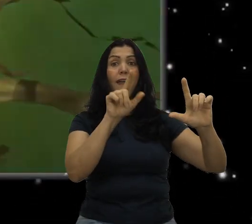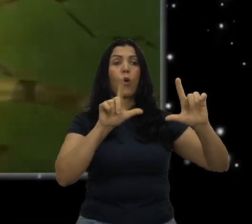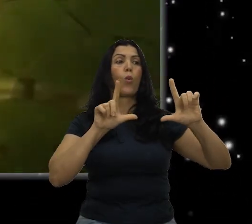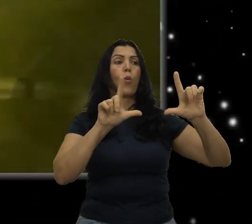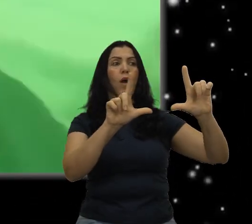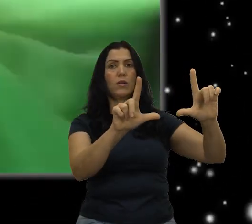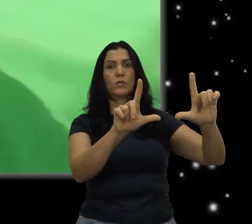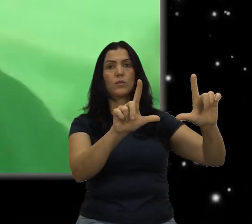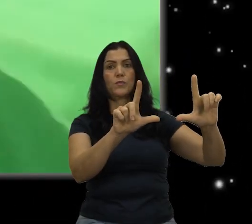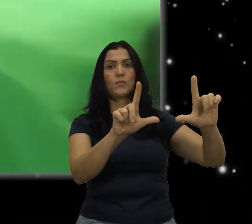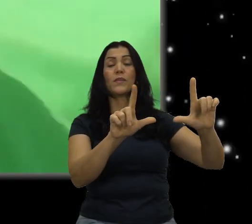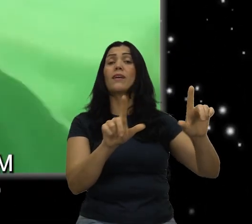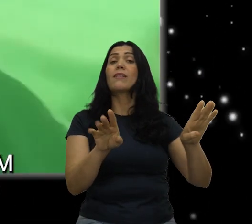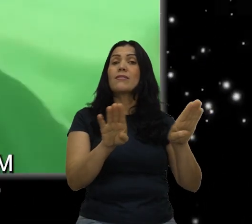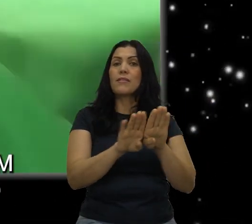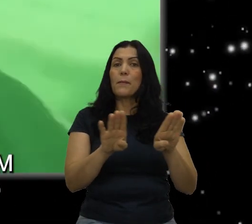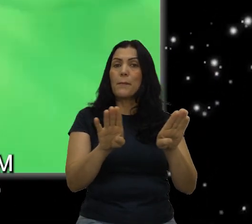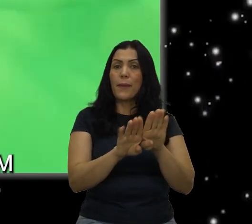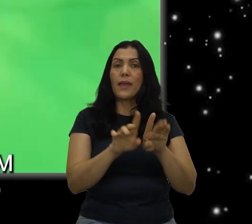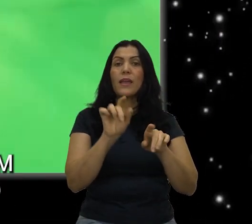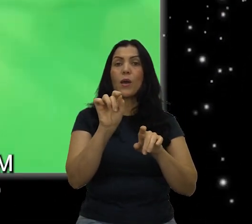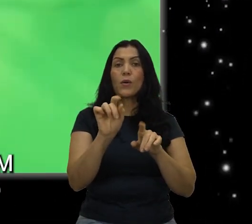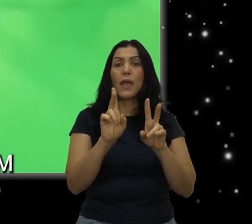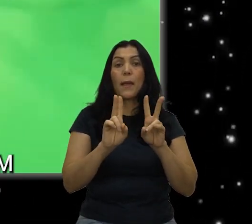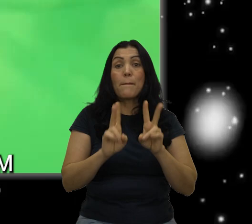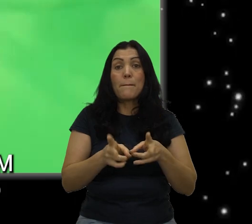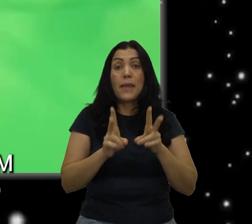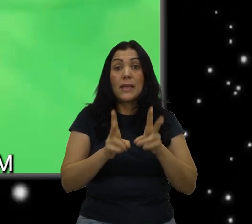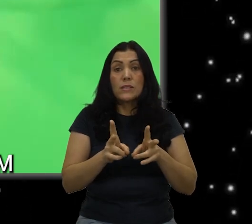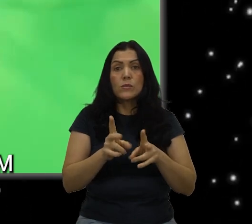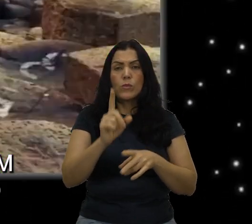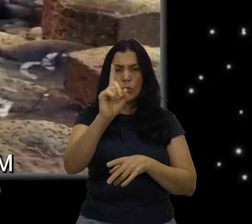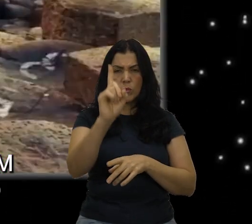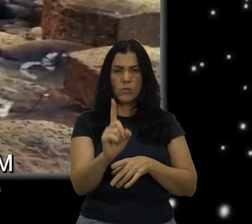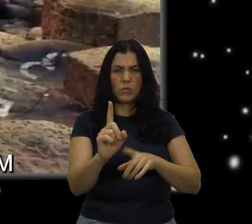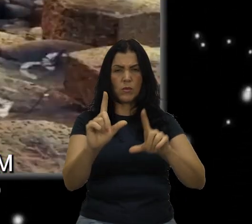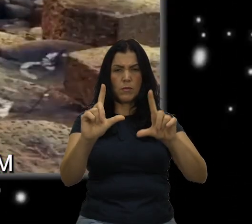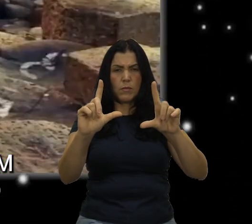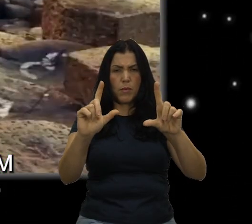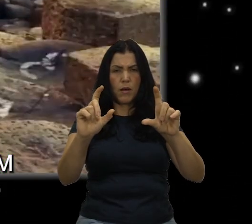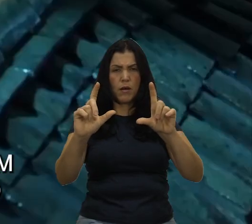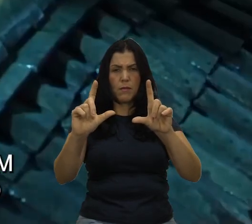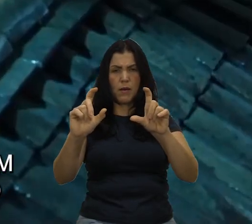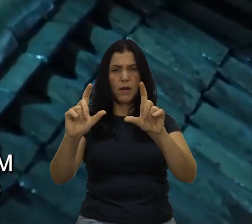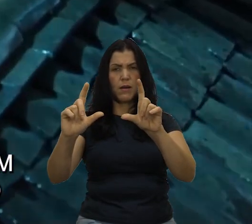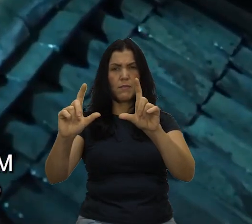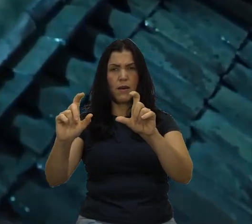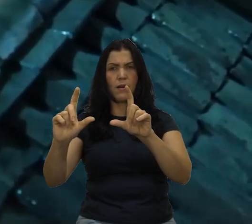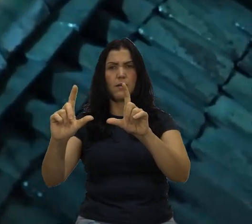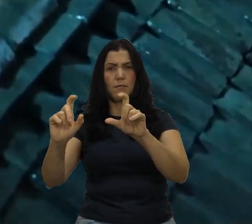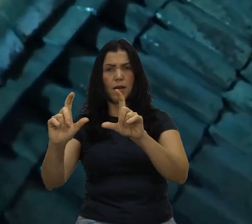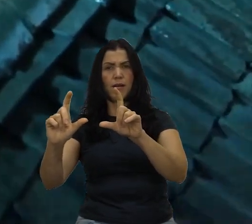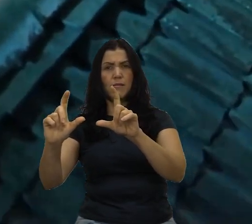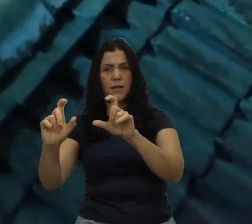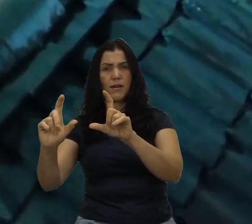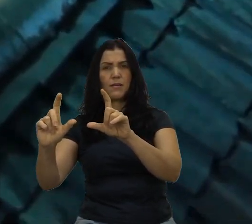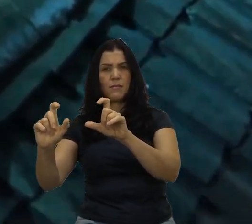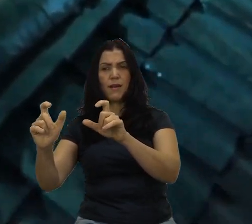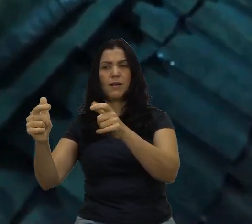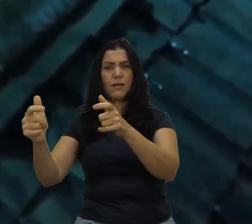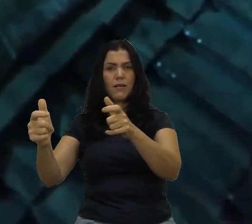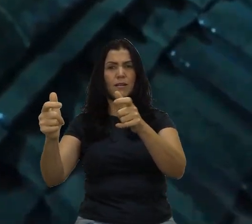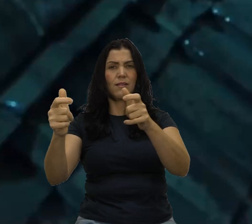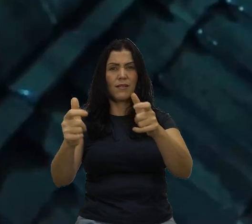são chamadas de quadros e normalmente são tiradas de um mesmo ponto fixo, com o objeto sofrendo uma